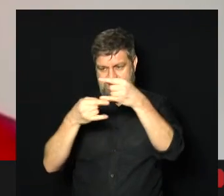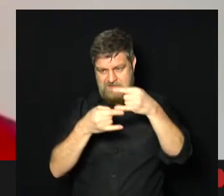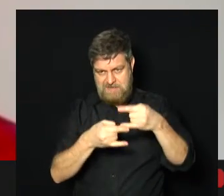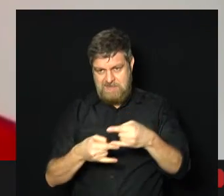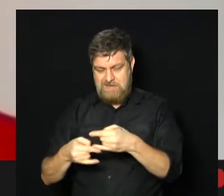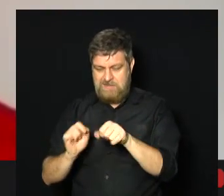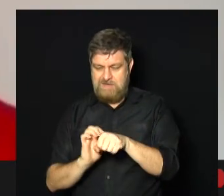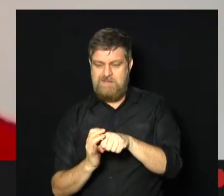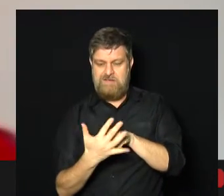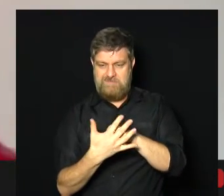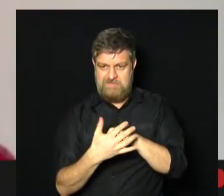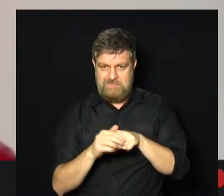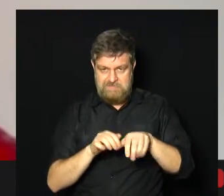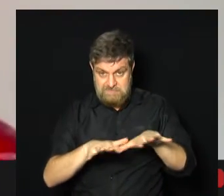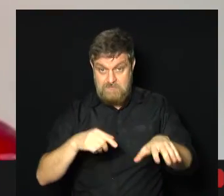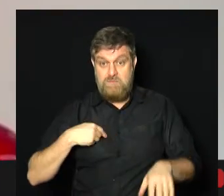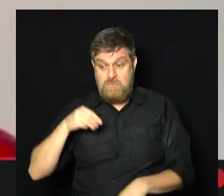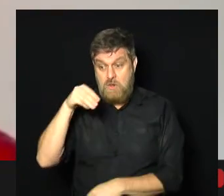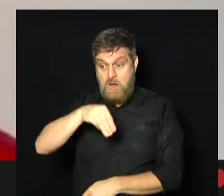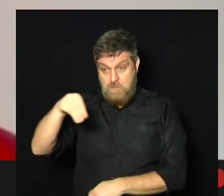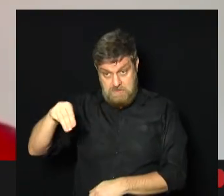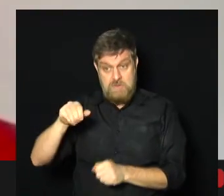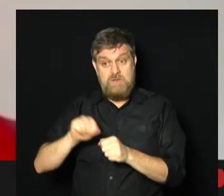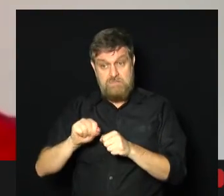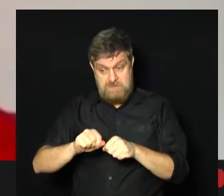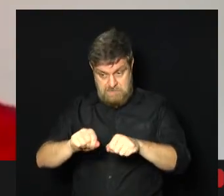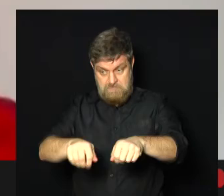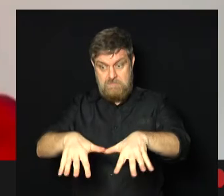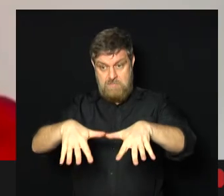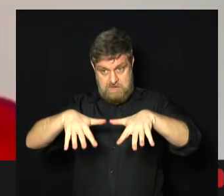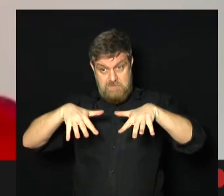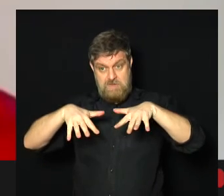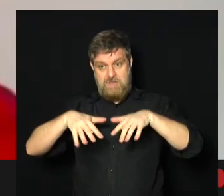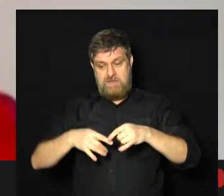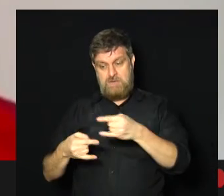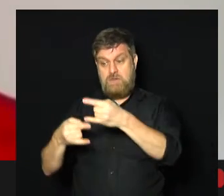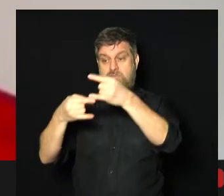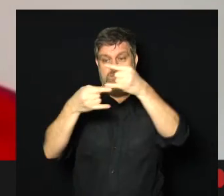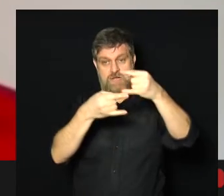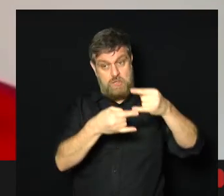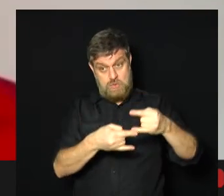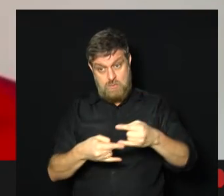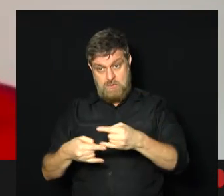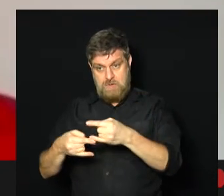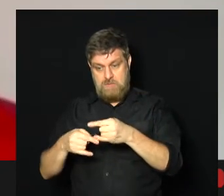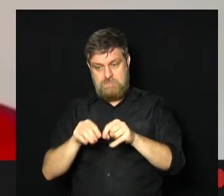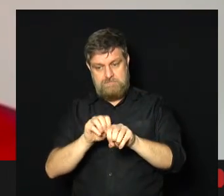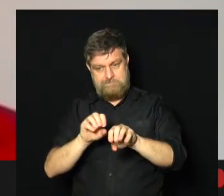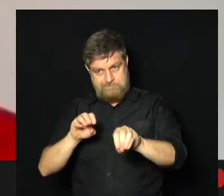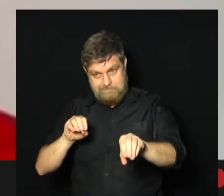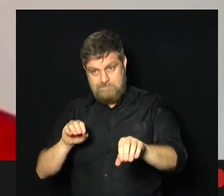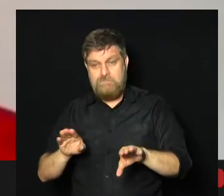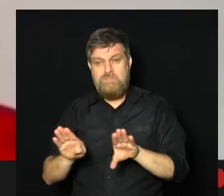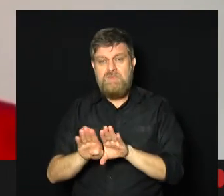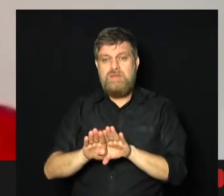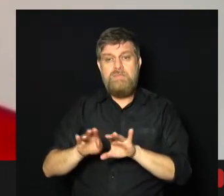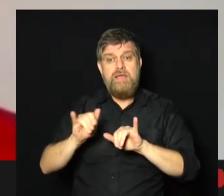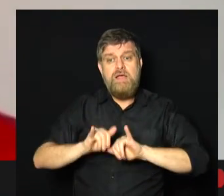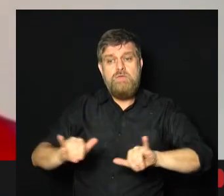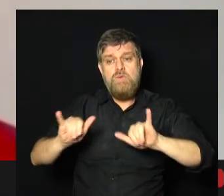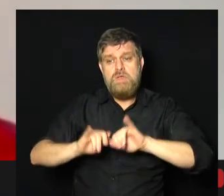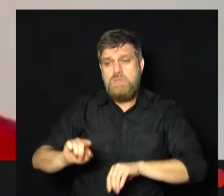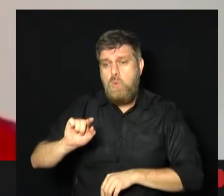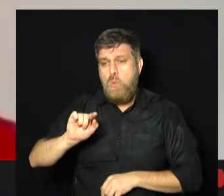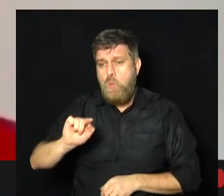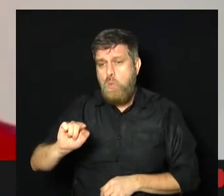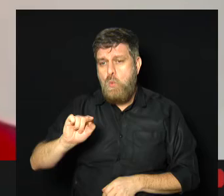pandemia, nós monitores fizemos as nossas assembleias. E mais uma divulgação também desse